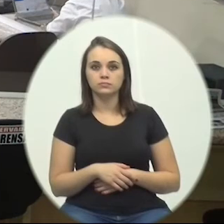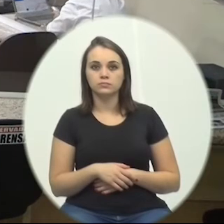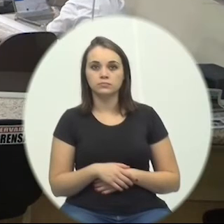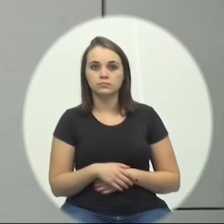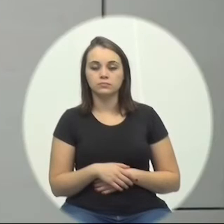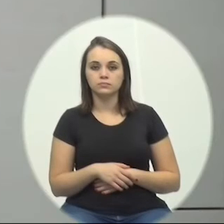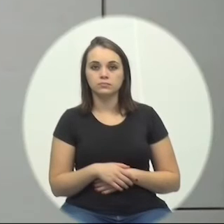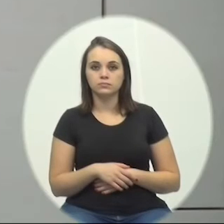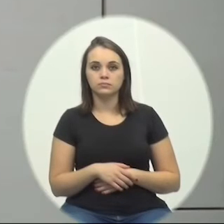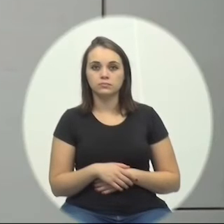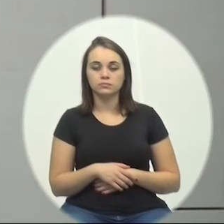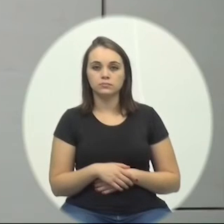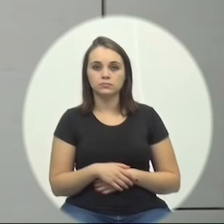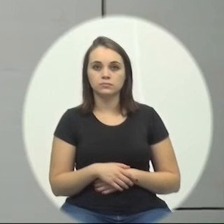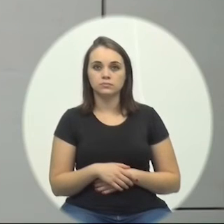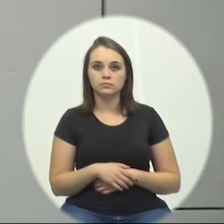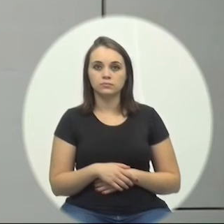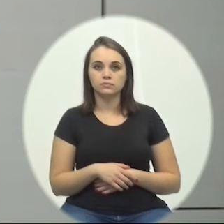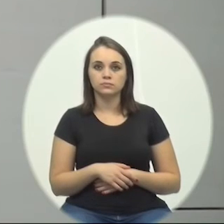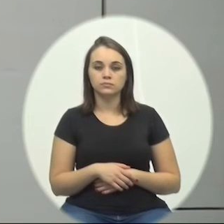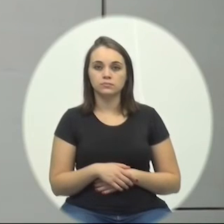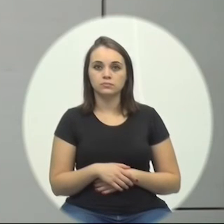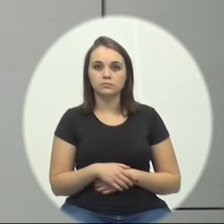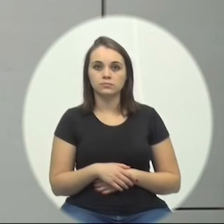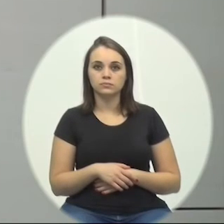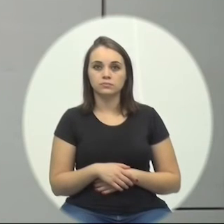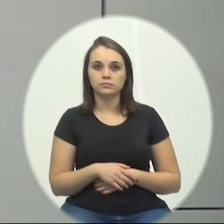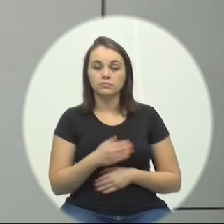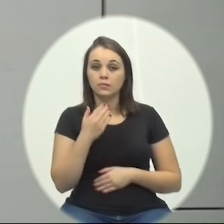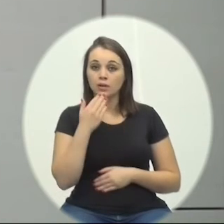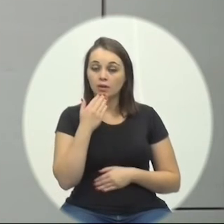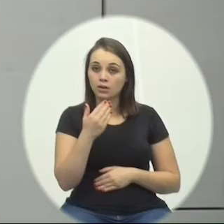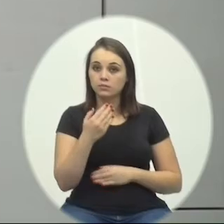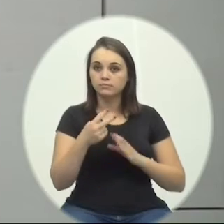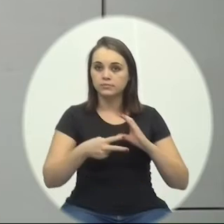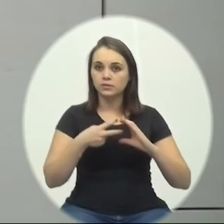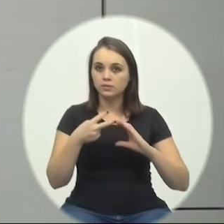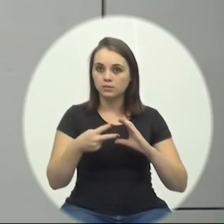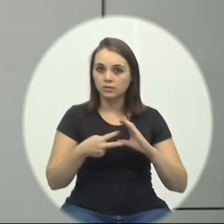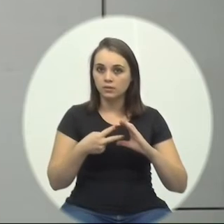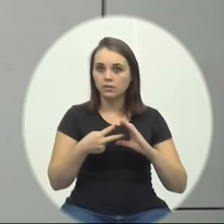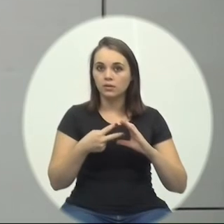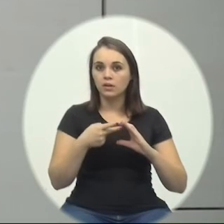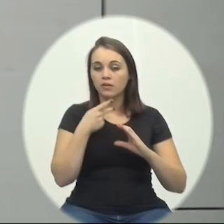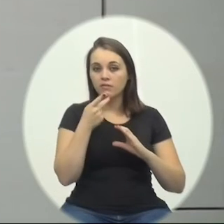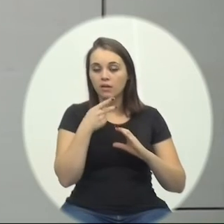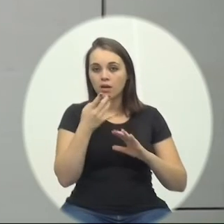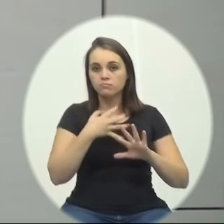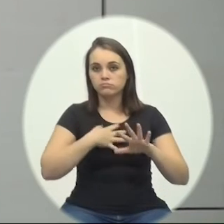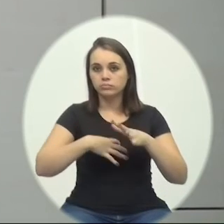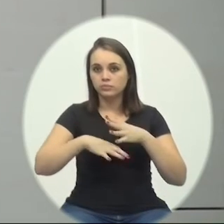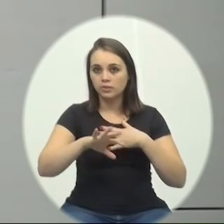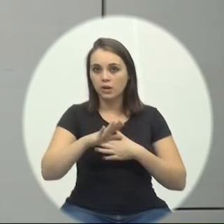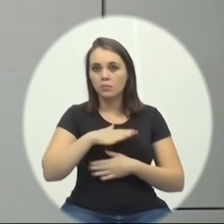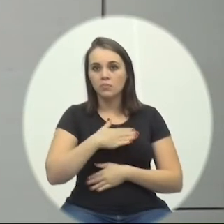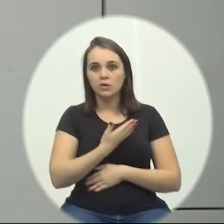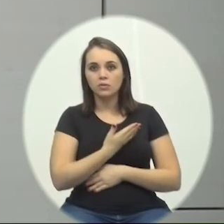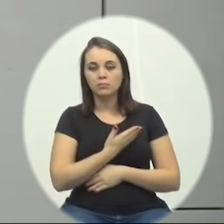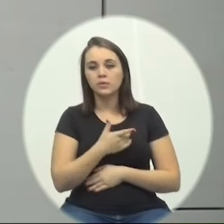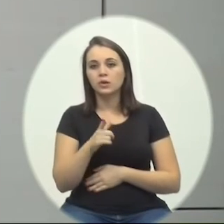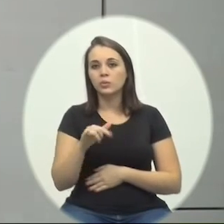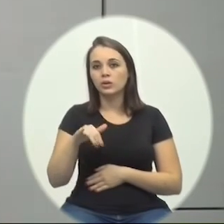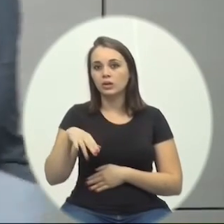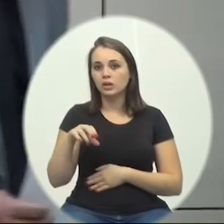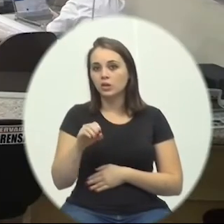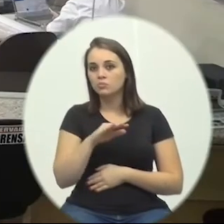Excelência, pediria à casa a verificar a possibilidade de mandar as mensagens de condolências à família do colega Lino João Vieira Júnior.